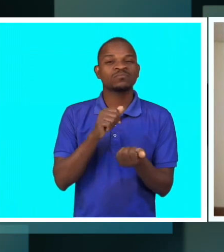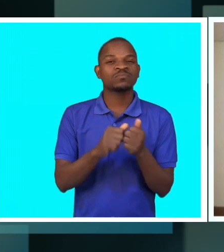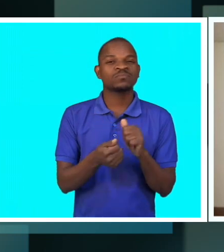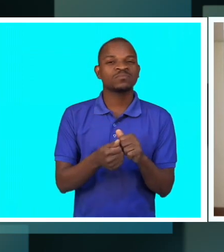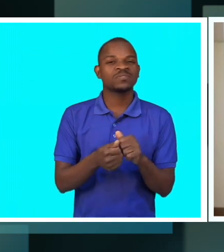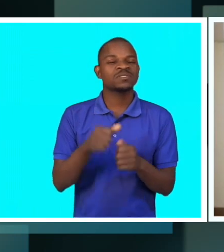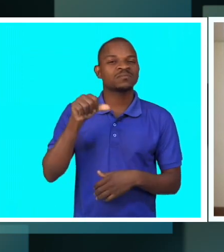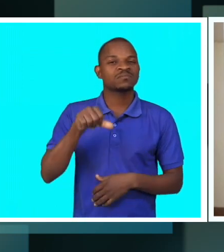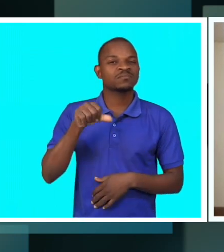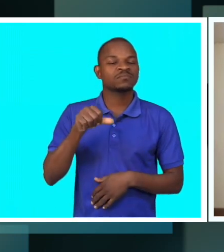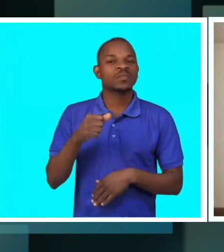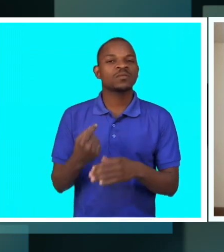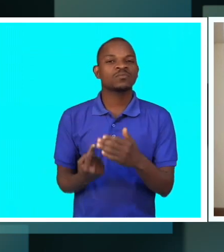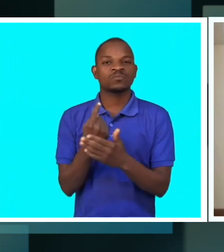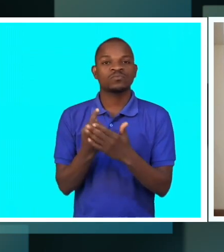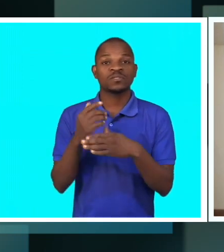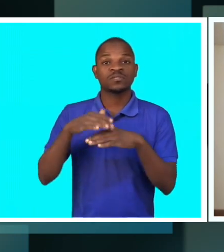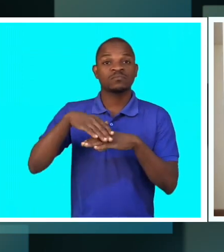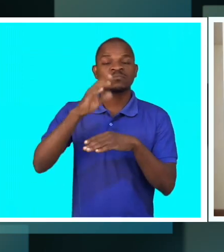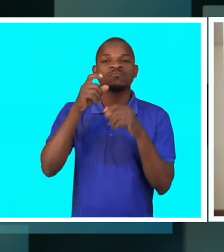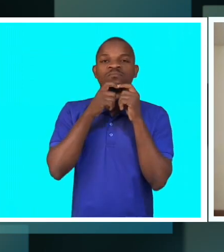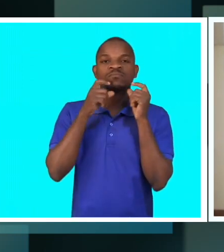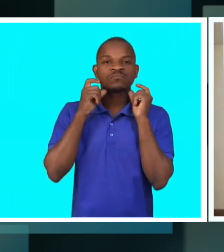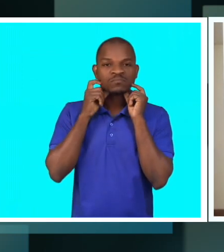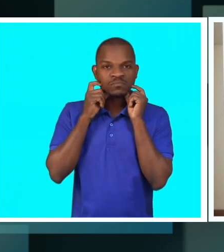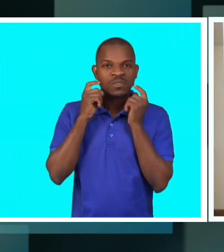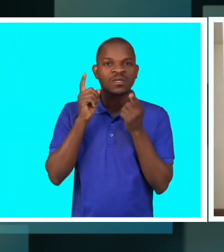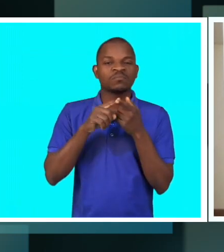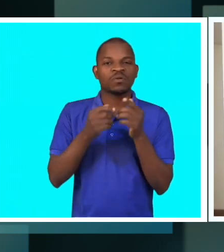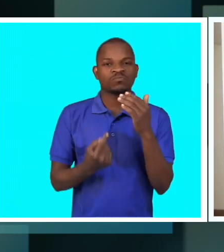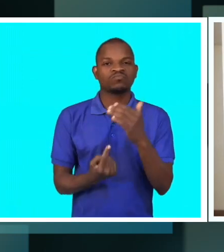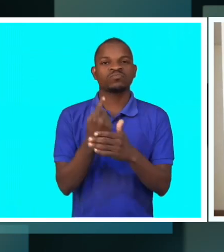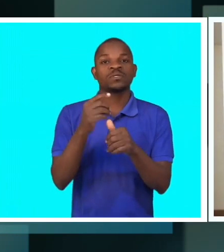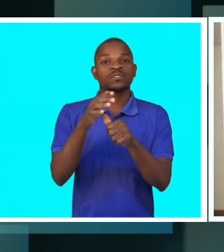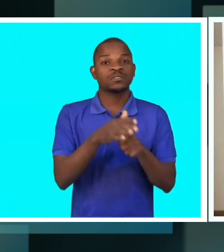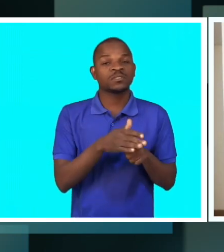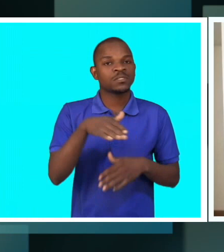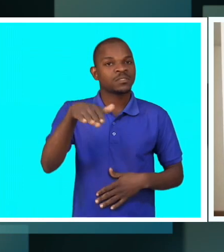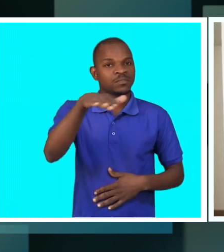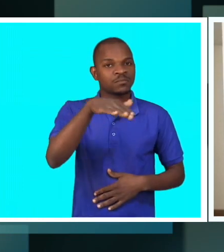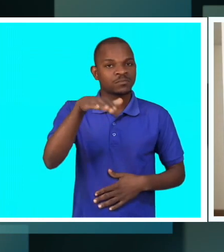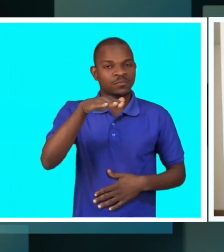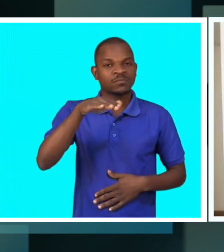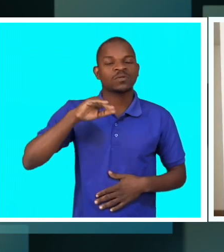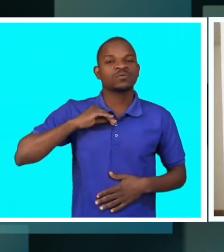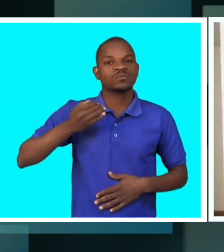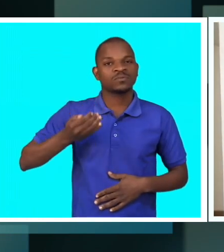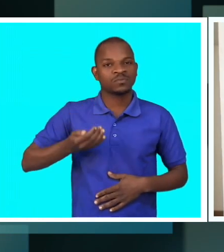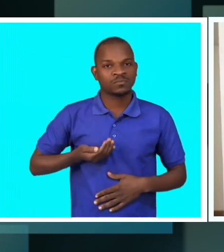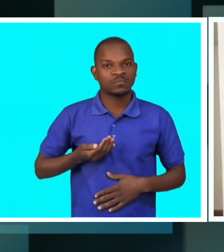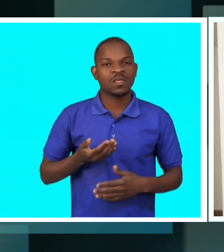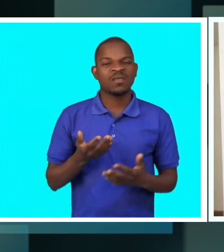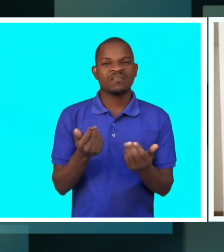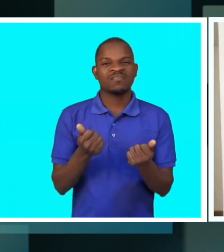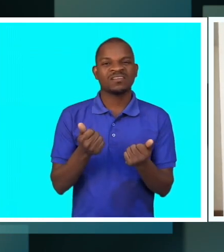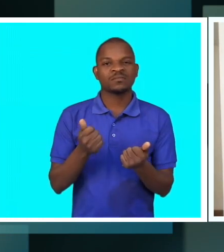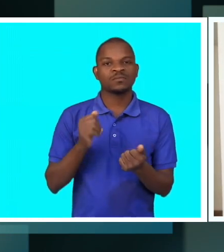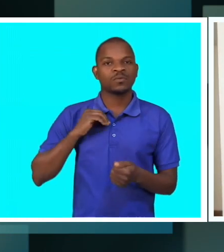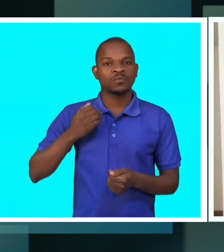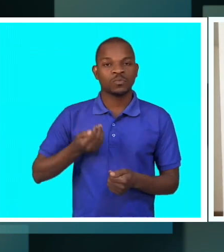o problema difícil é praticamente um dos grandes problemas no nosso país e que está a criar uma discriminação na sociedade por parte das mulheres.